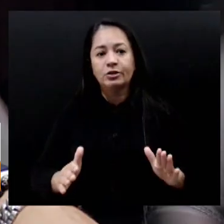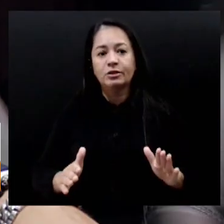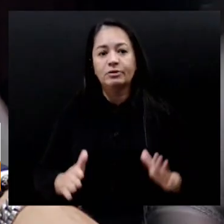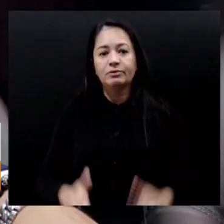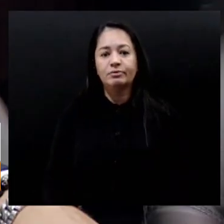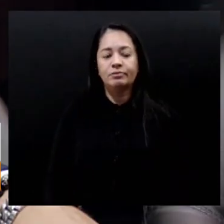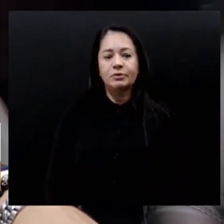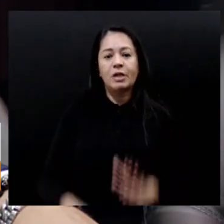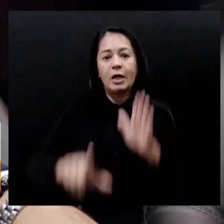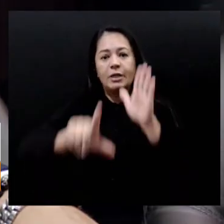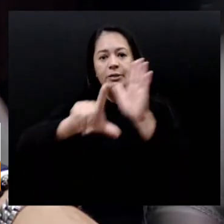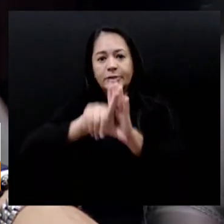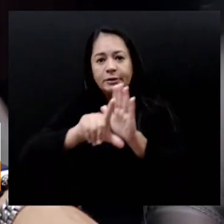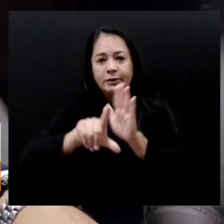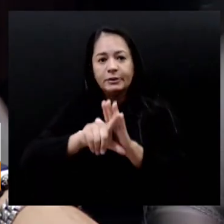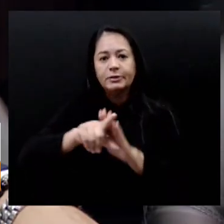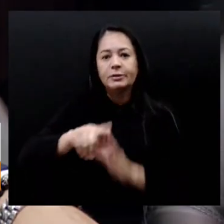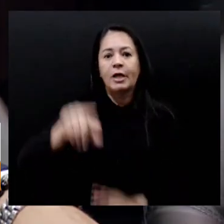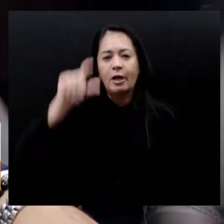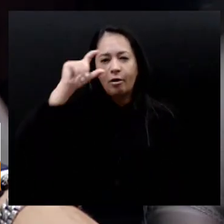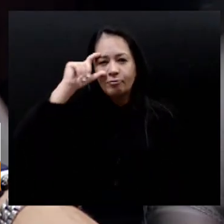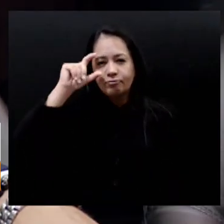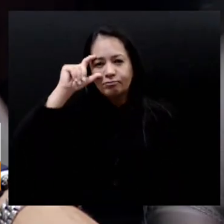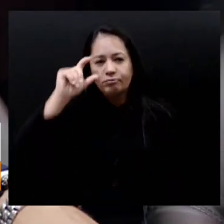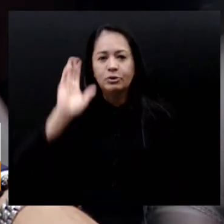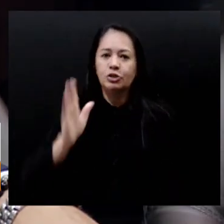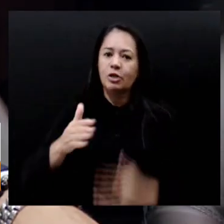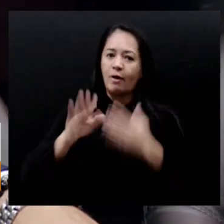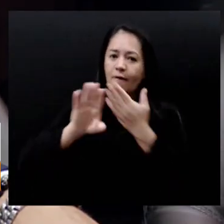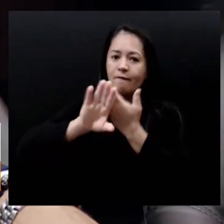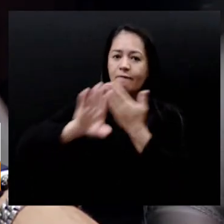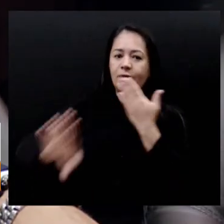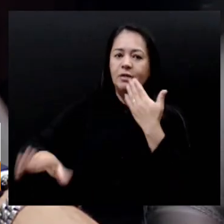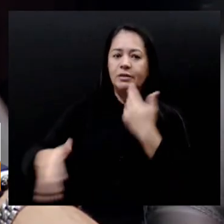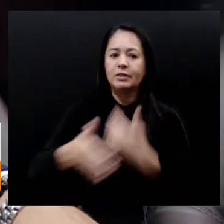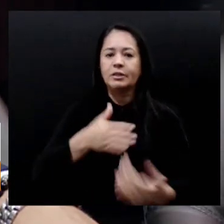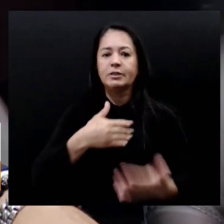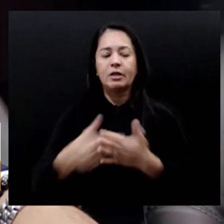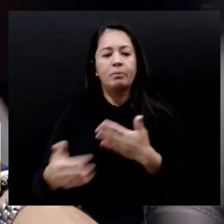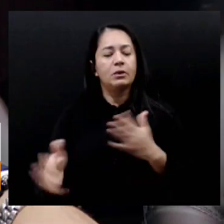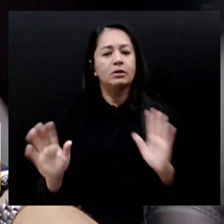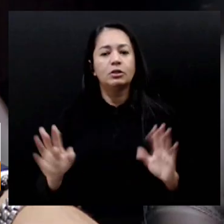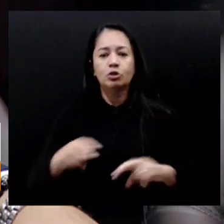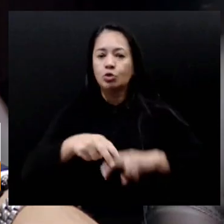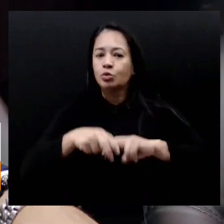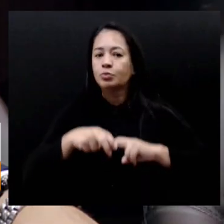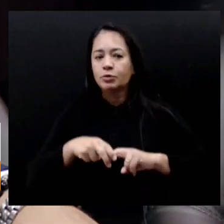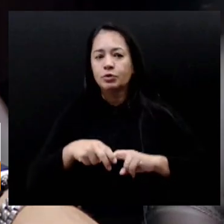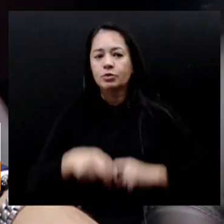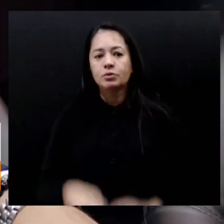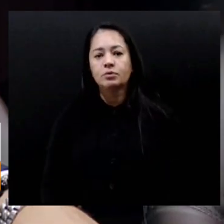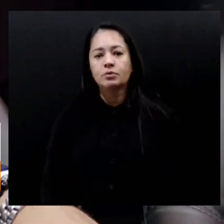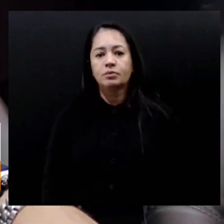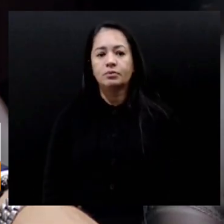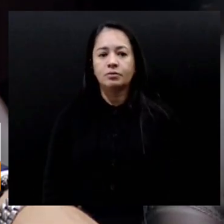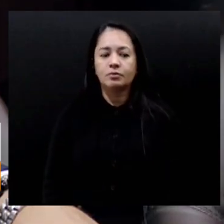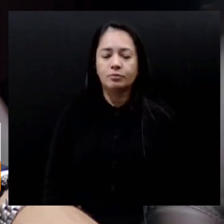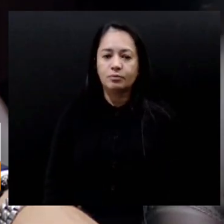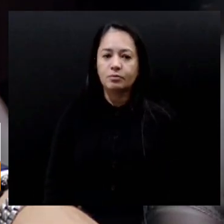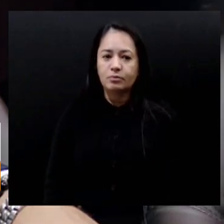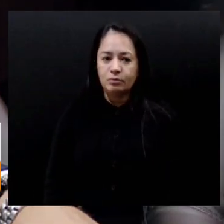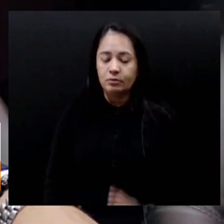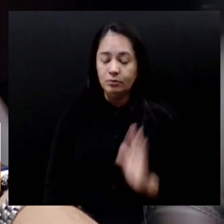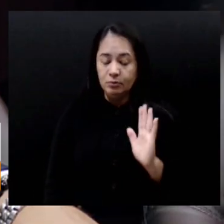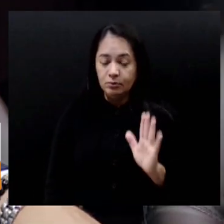medidas protetivas, vai já afastar, independente da causa. Tá? Então, e talvez essa